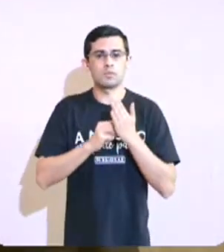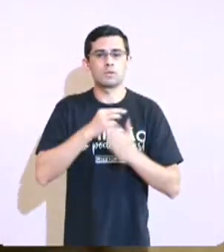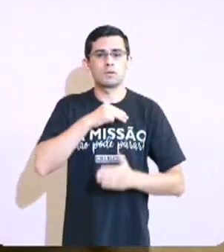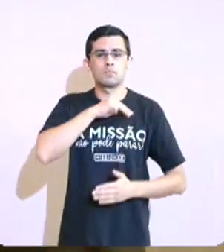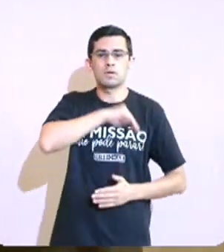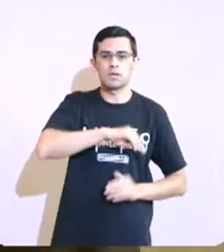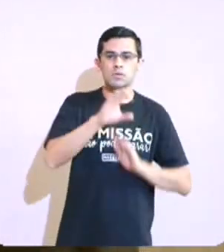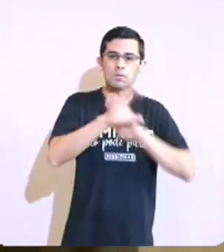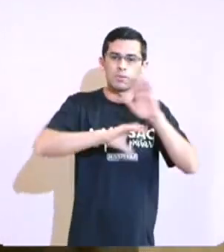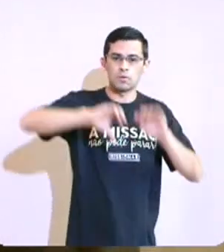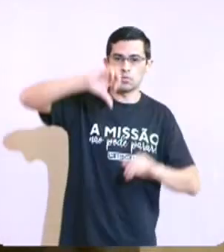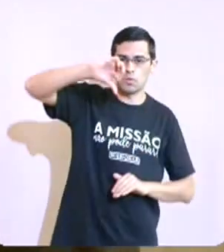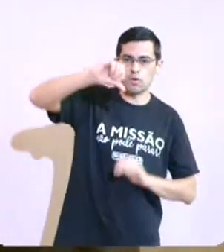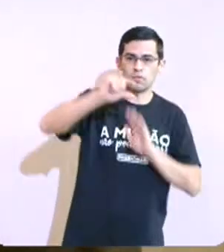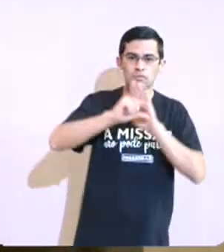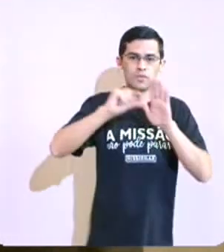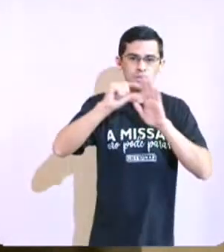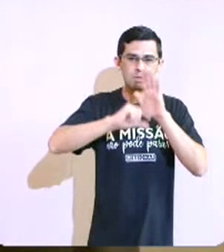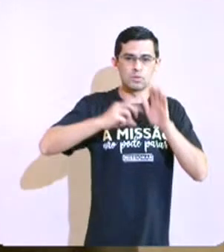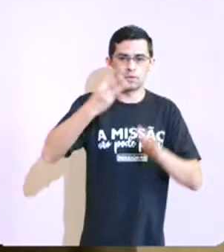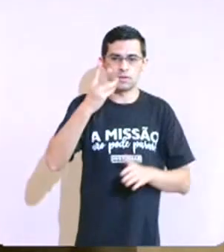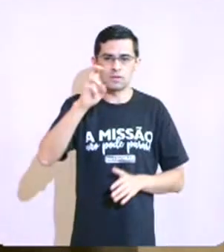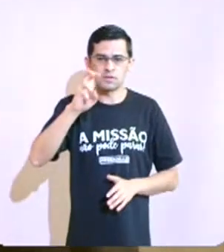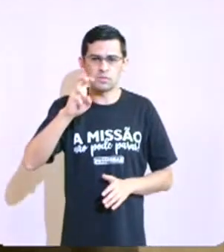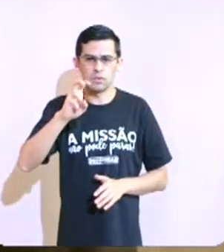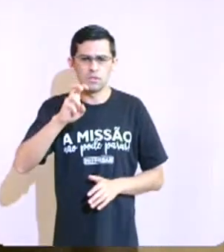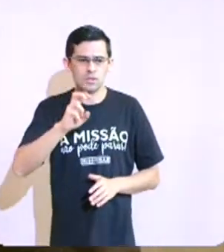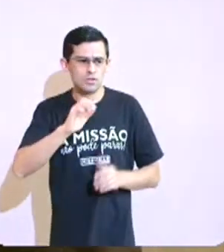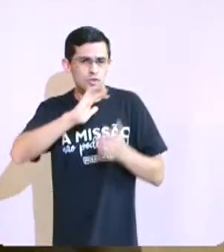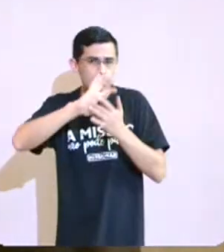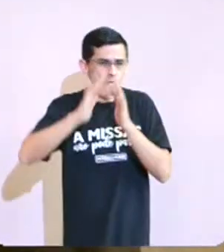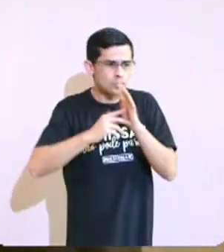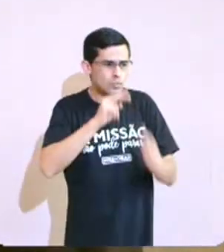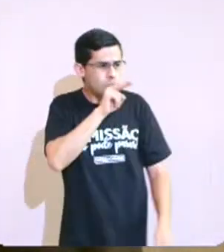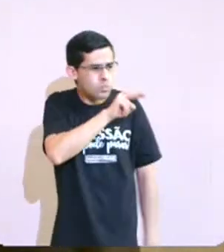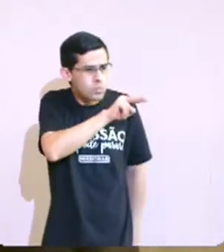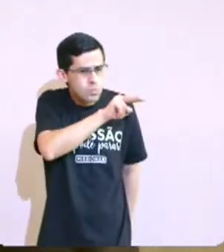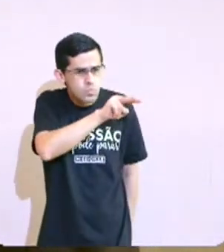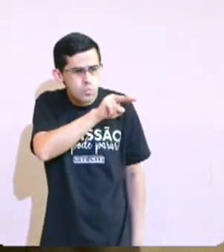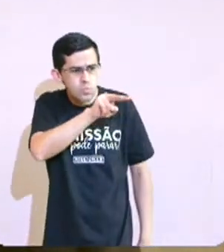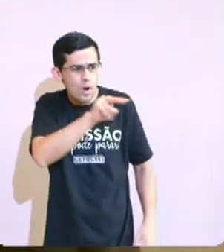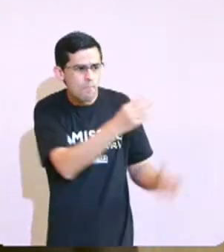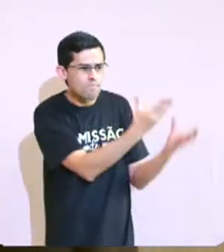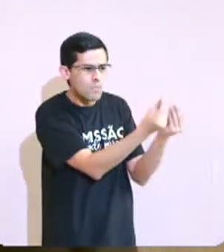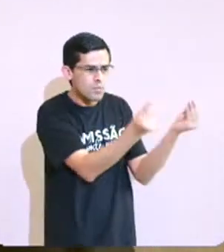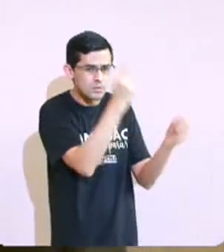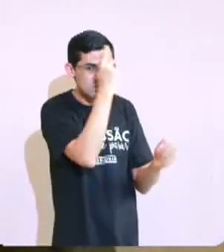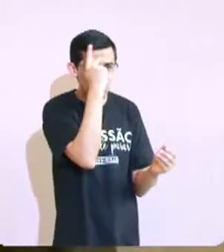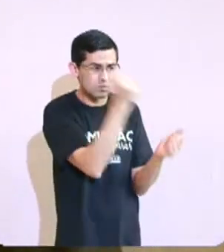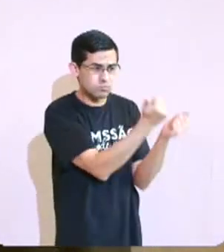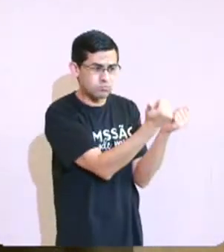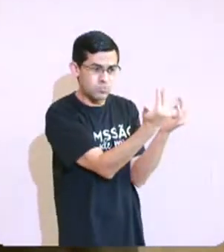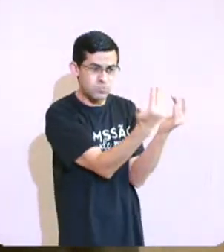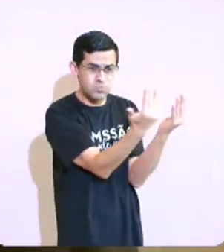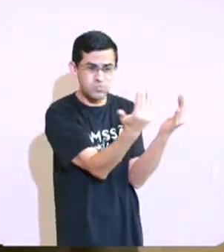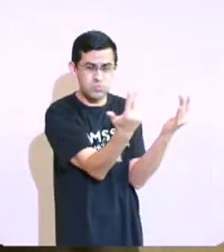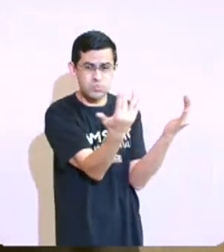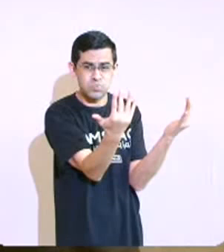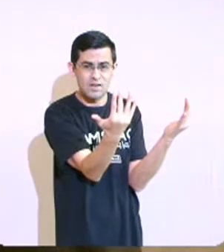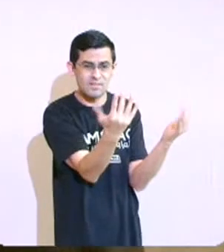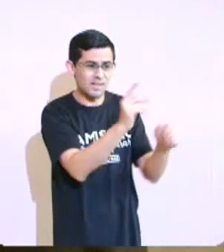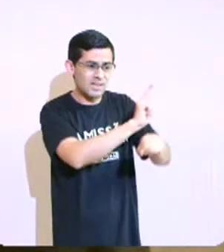Mateus 9,35, que Jesus, vendo as multidões ainda não alcançadas, as multidões